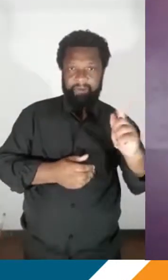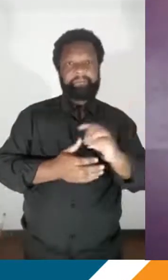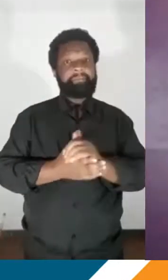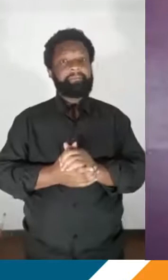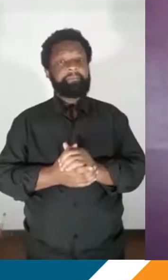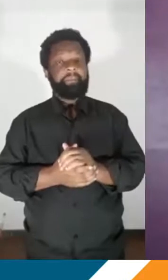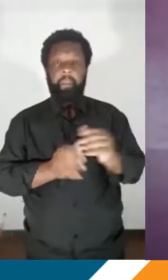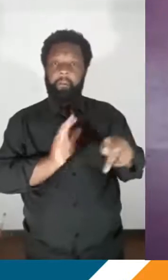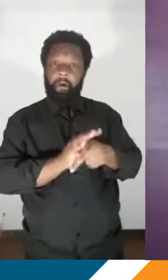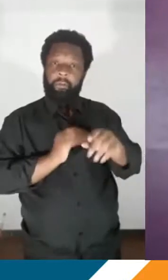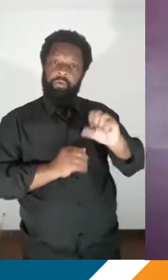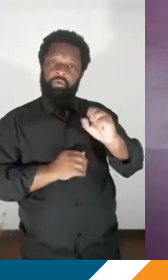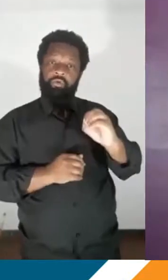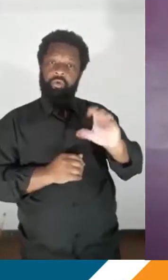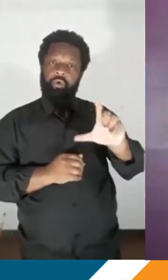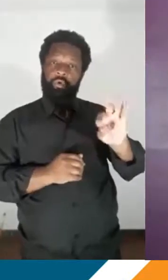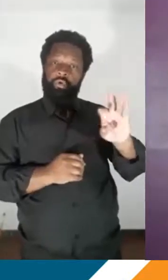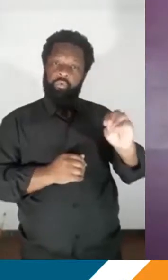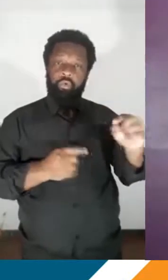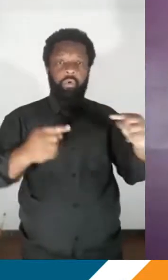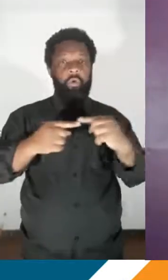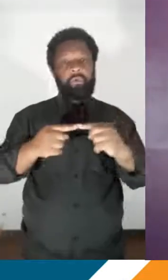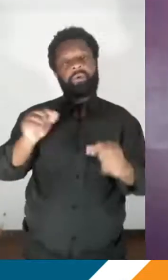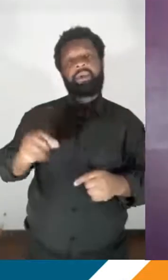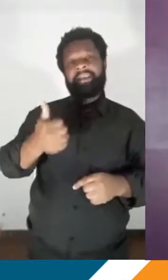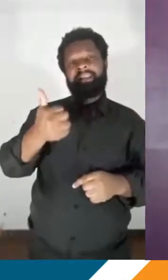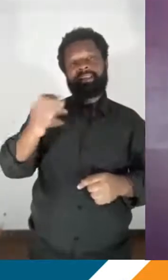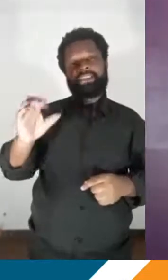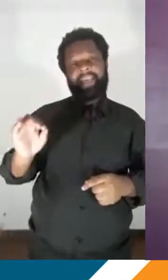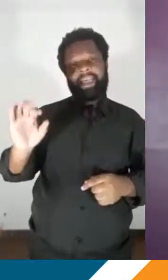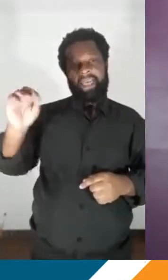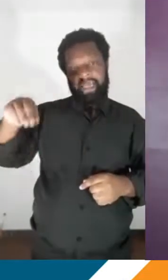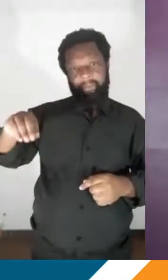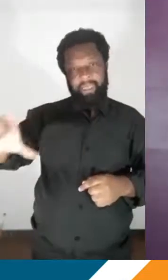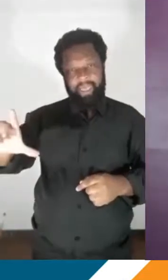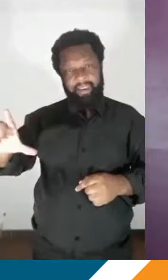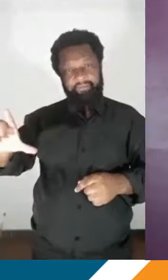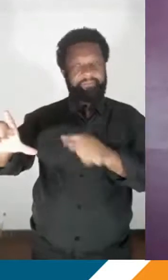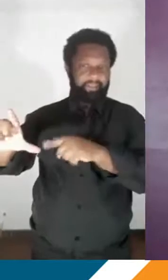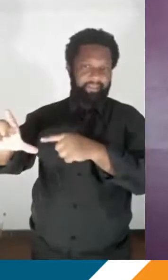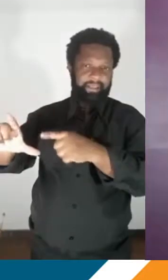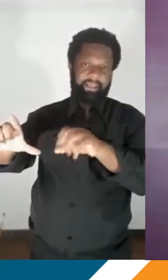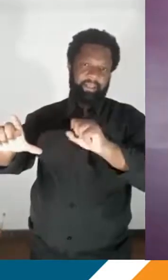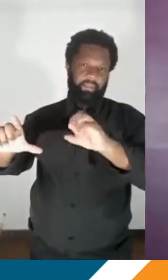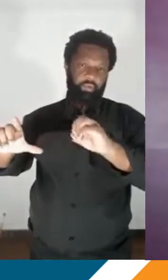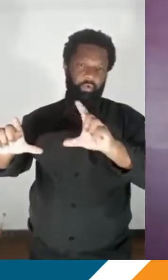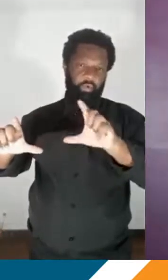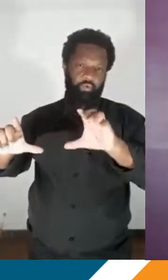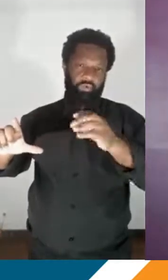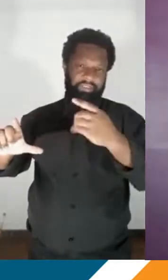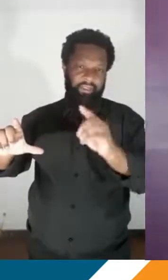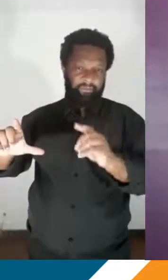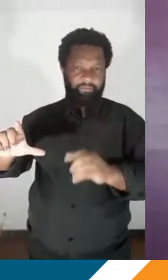10 gramas de soluto para 100 ml de solução, porque isso aqui passa a ser o volume da